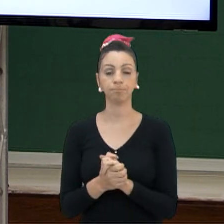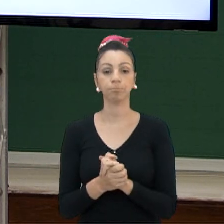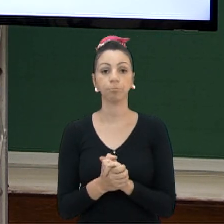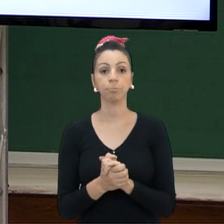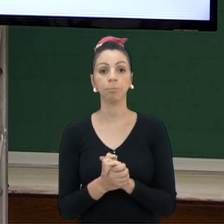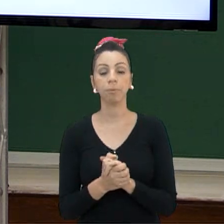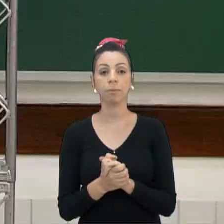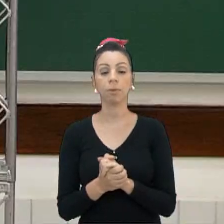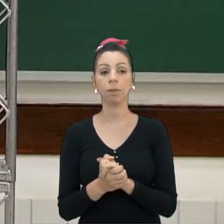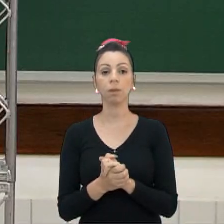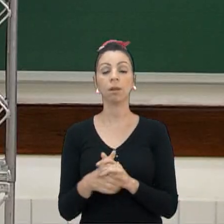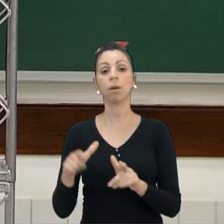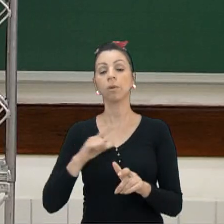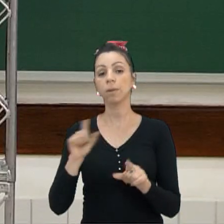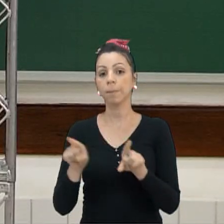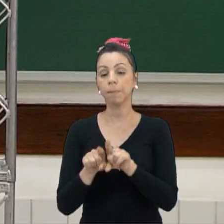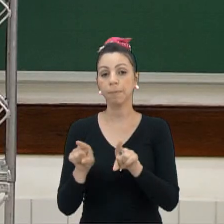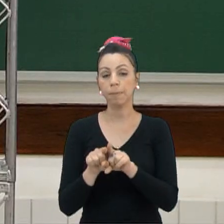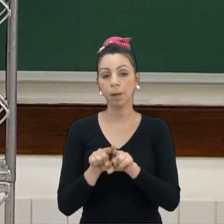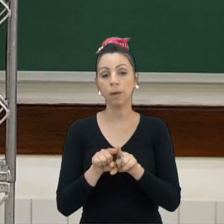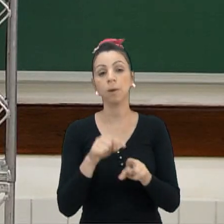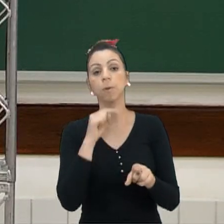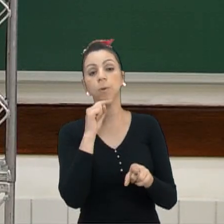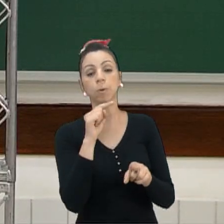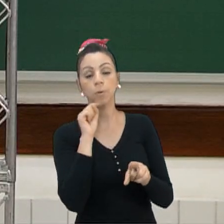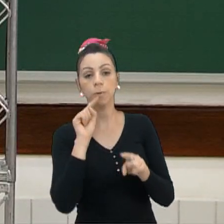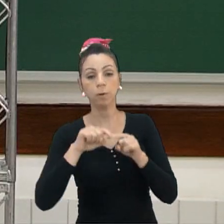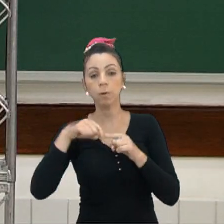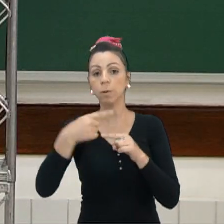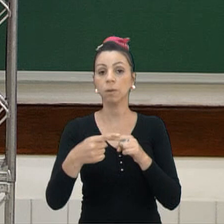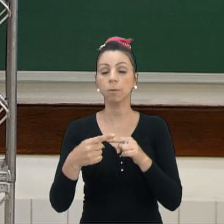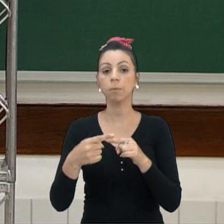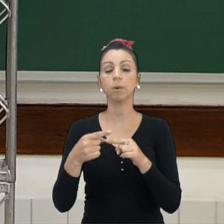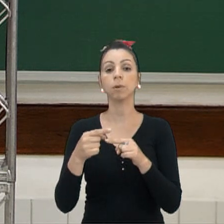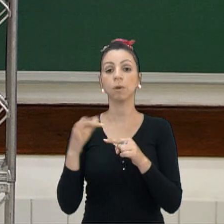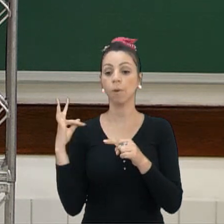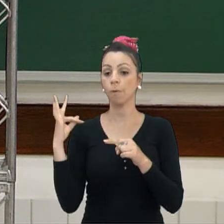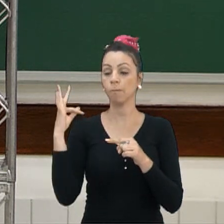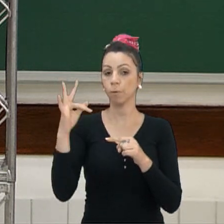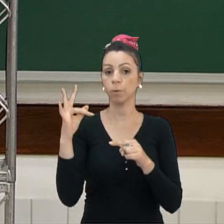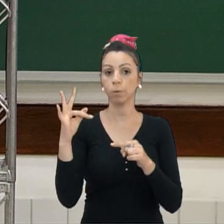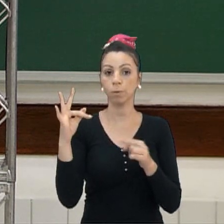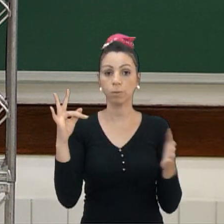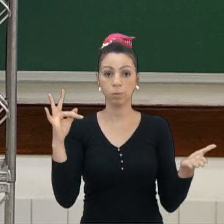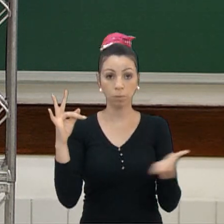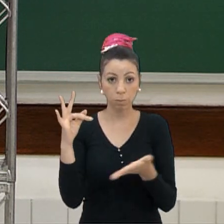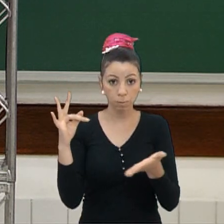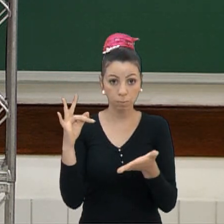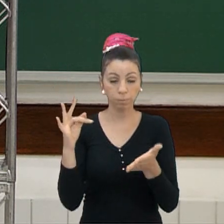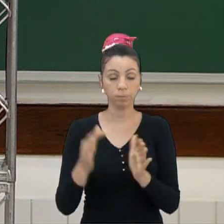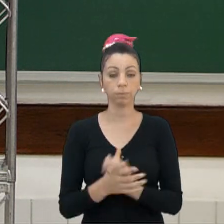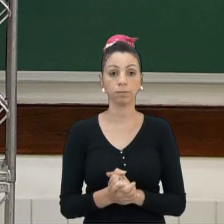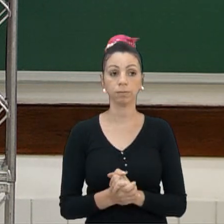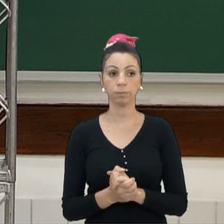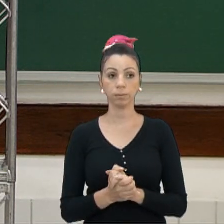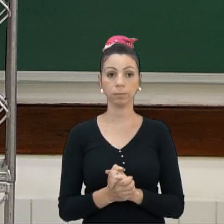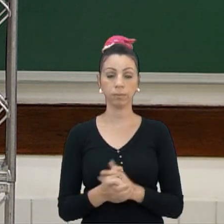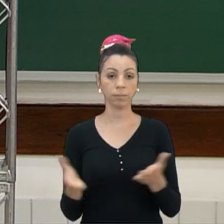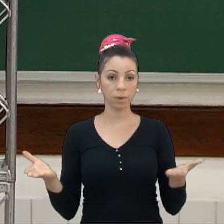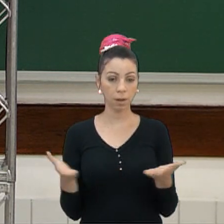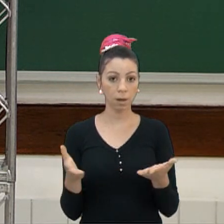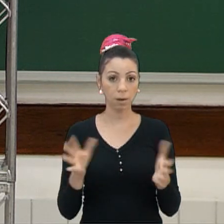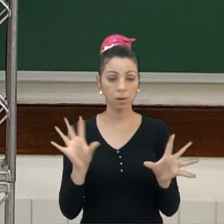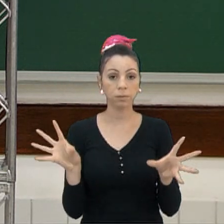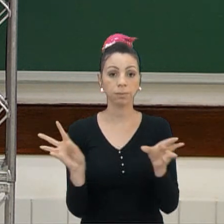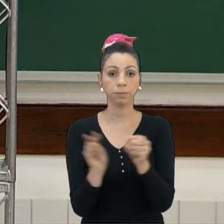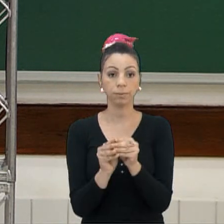subjuntivo e depois eu utilizo lá o futuro do pretérito no indicativo, ok? E para a gente rever